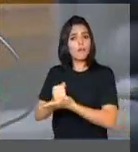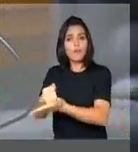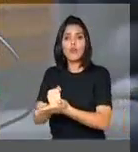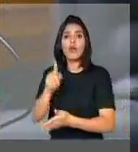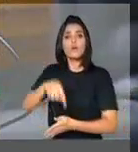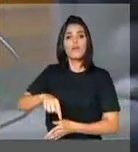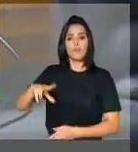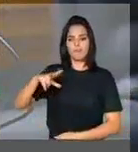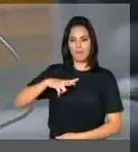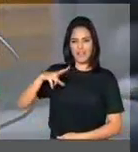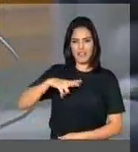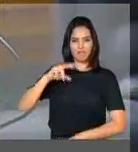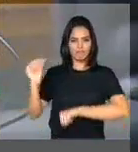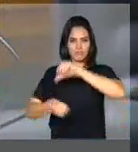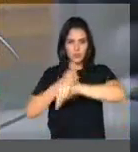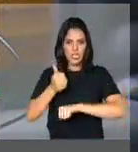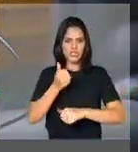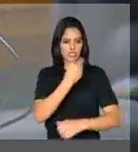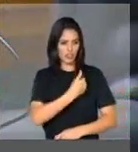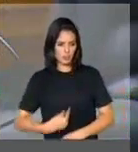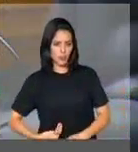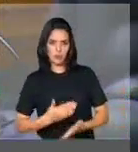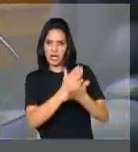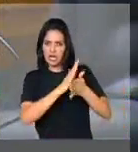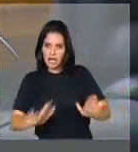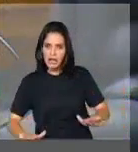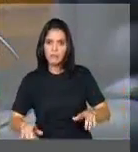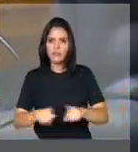e privatizações seja o